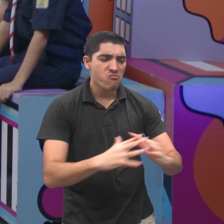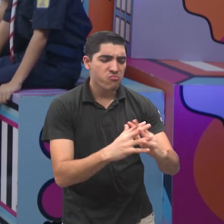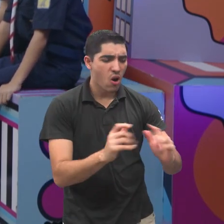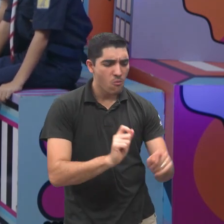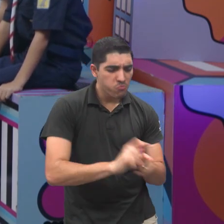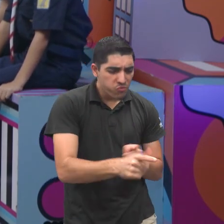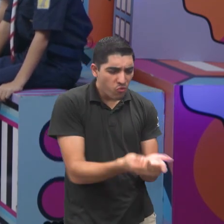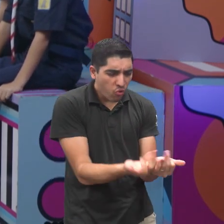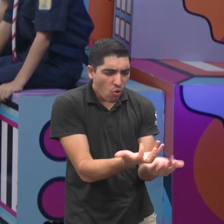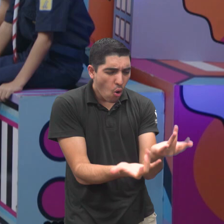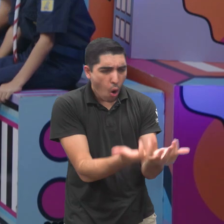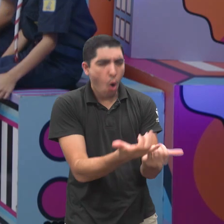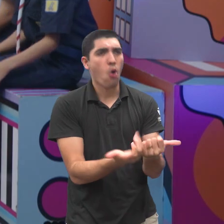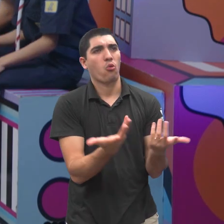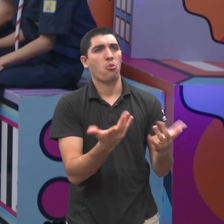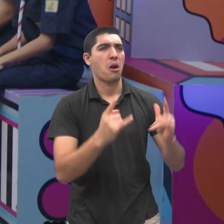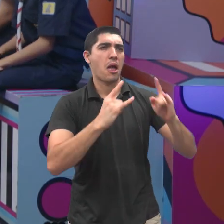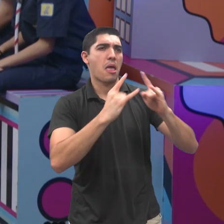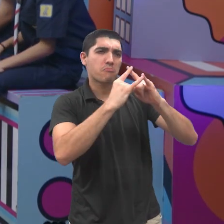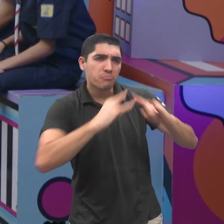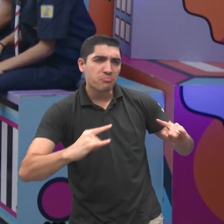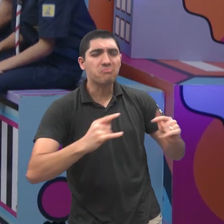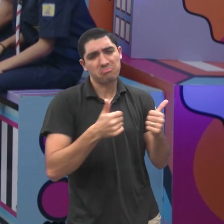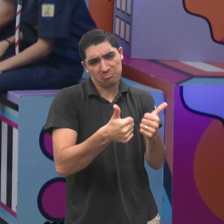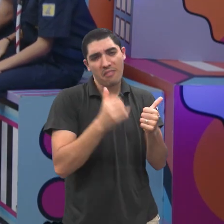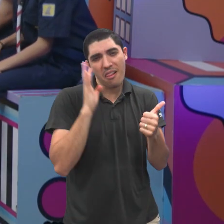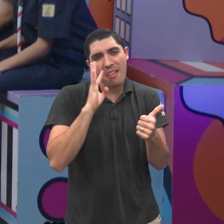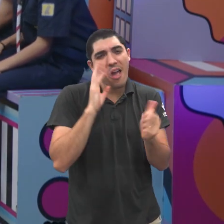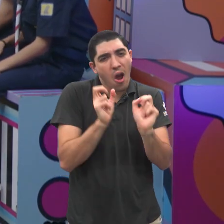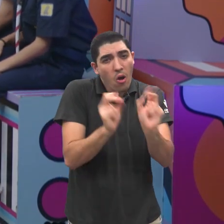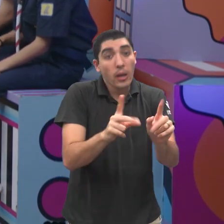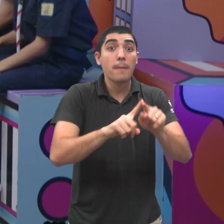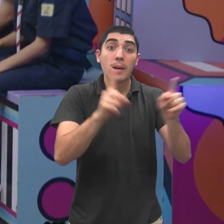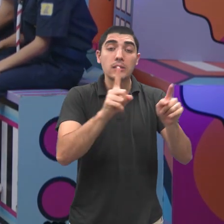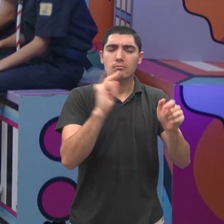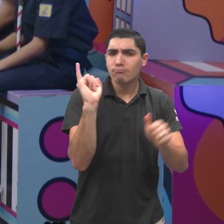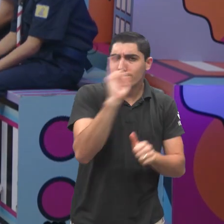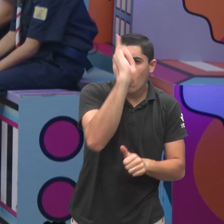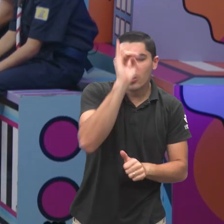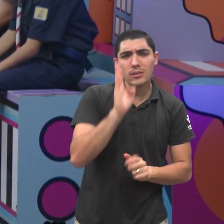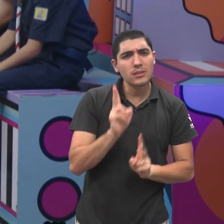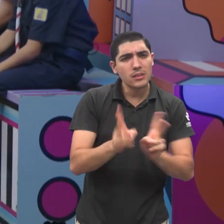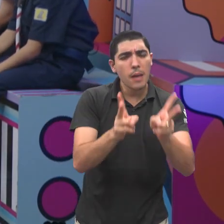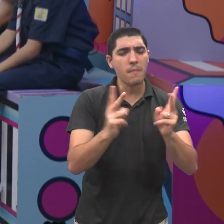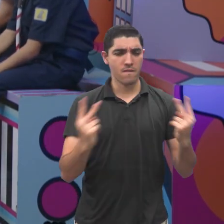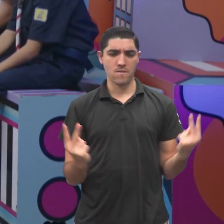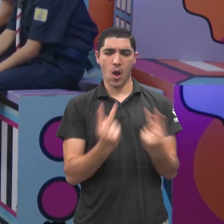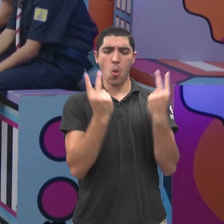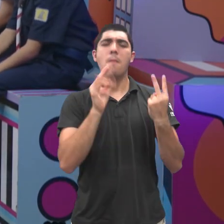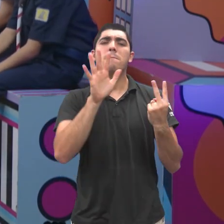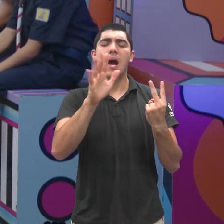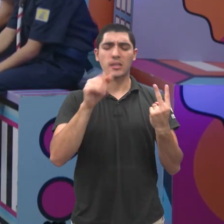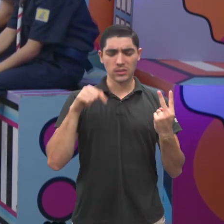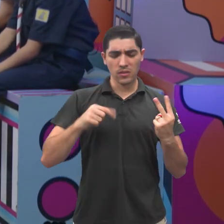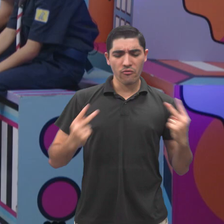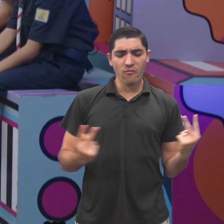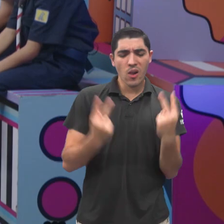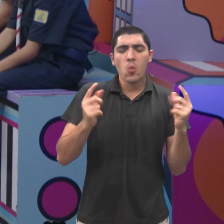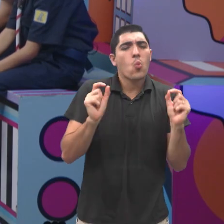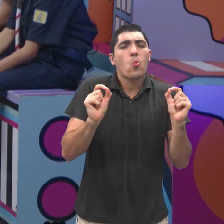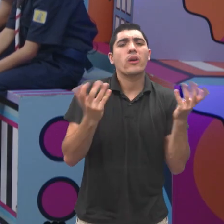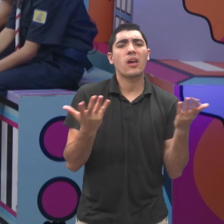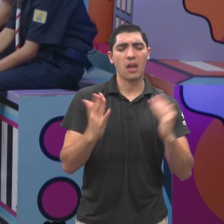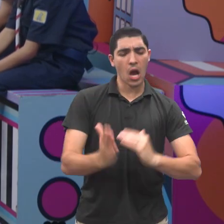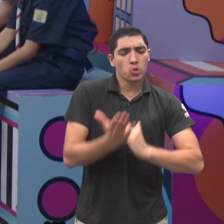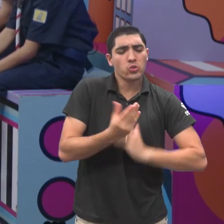Tem isso também, tenho certeza que eles adoram fazer, daqui a pouco a gente vai falar sobre isso, mas tem muito a ver com valores. Que valores são esses? Por que ensina para a